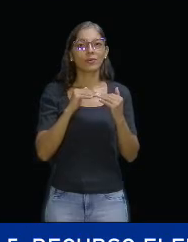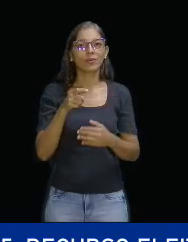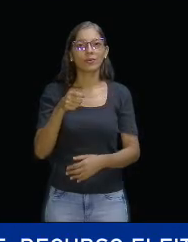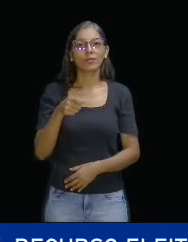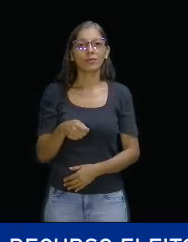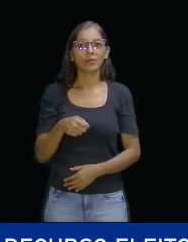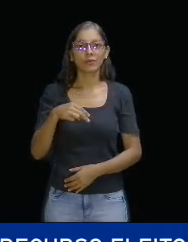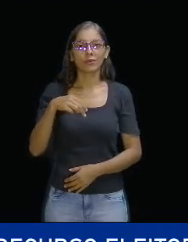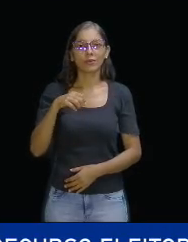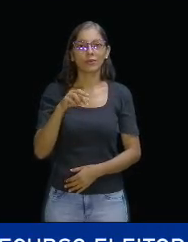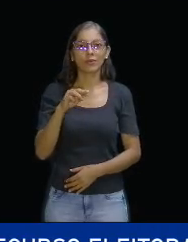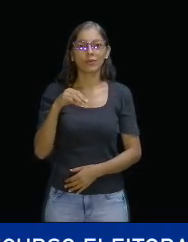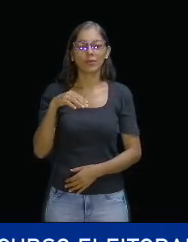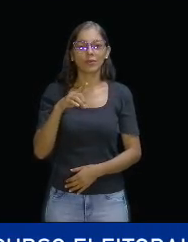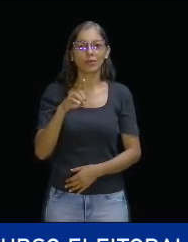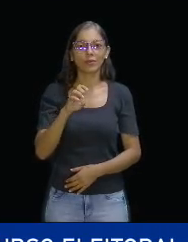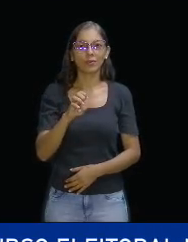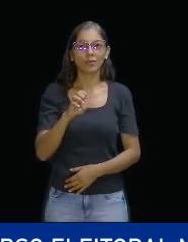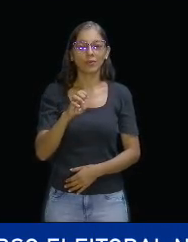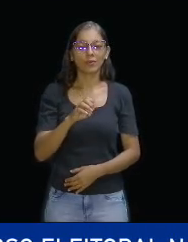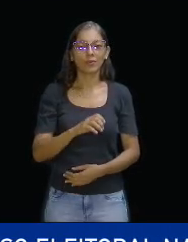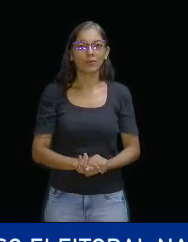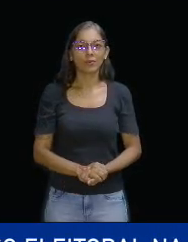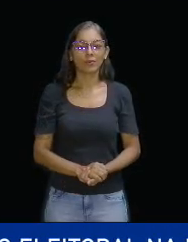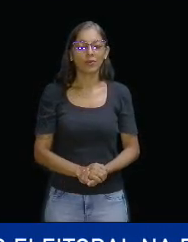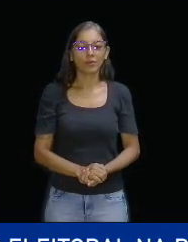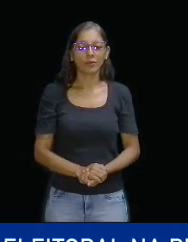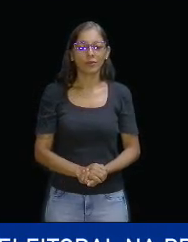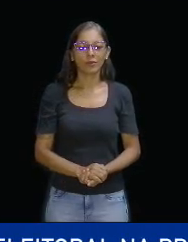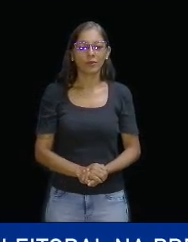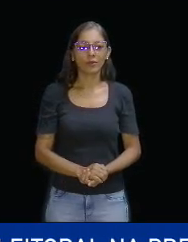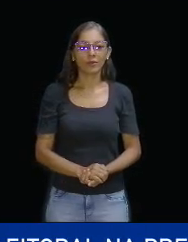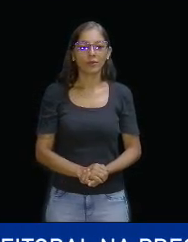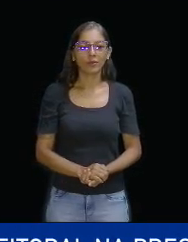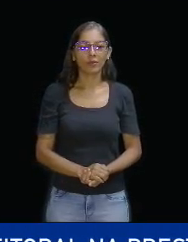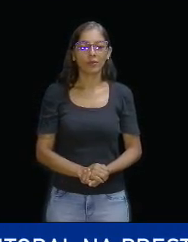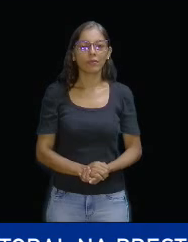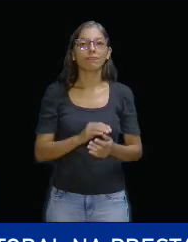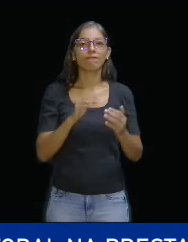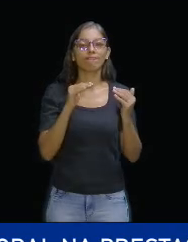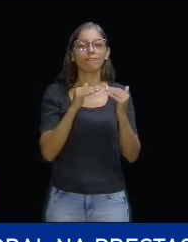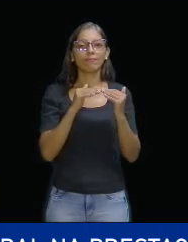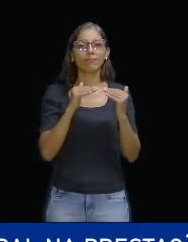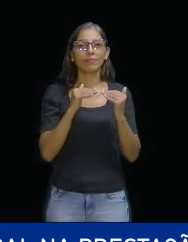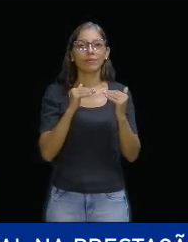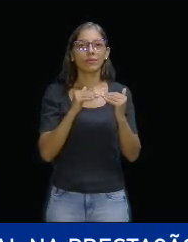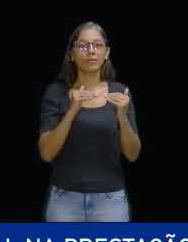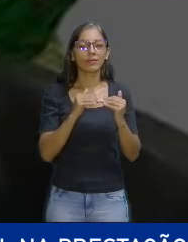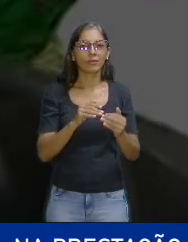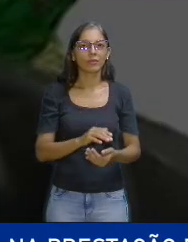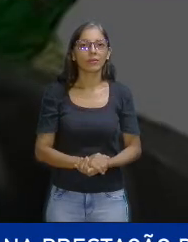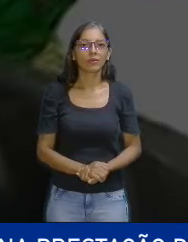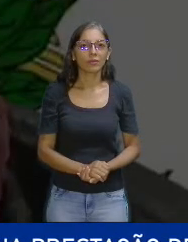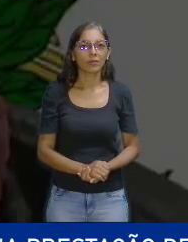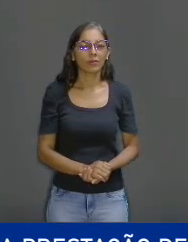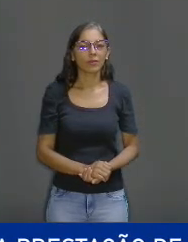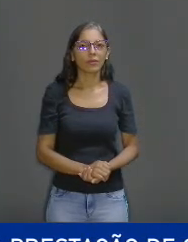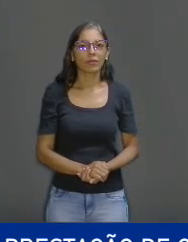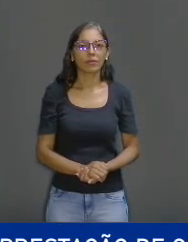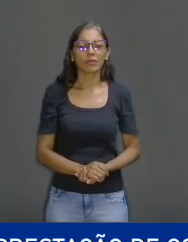Juiz Normando de Souza. Também acompanha a relatora.